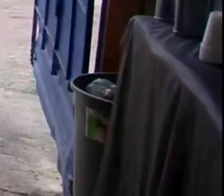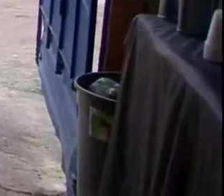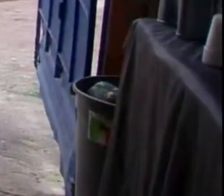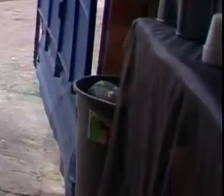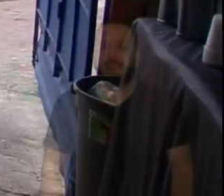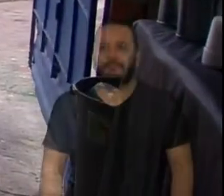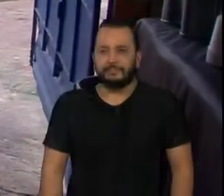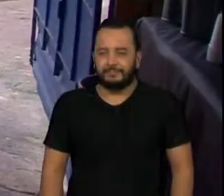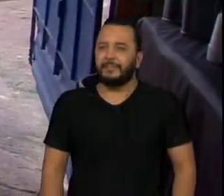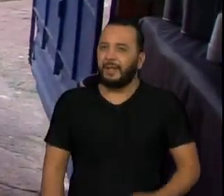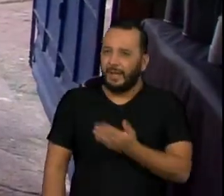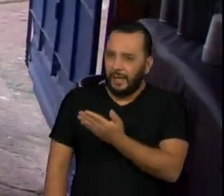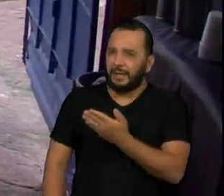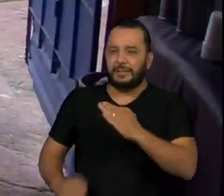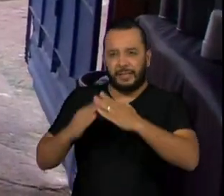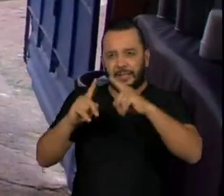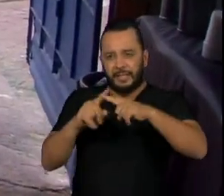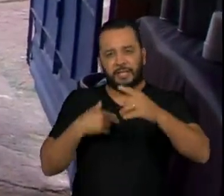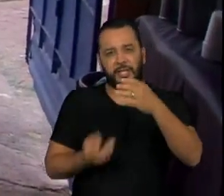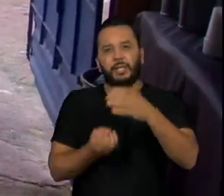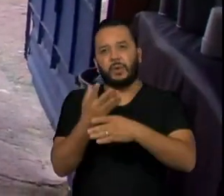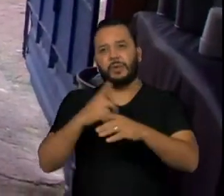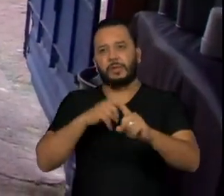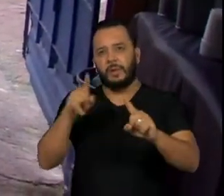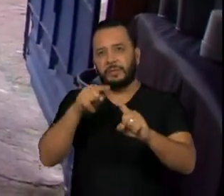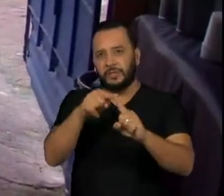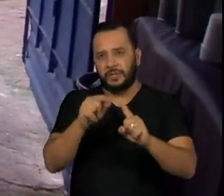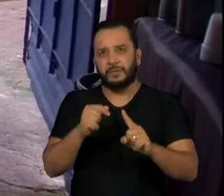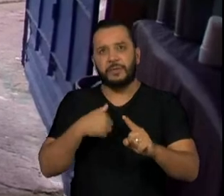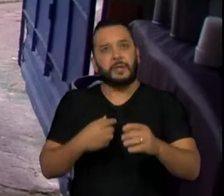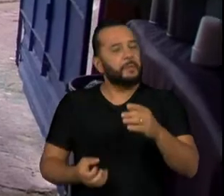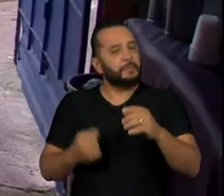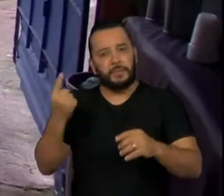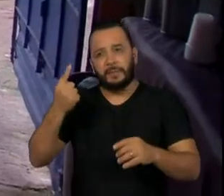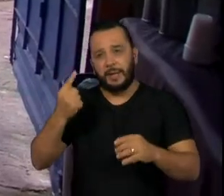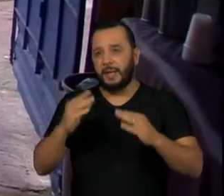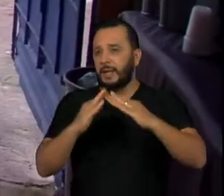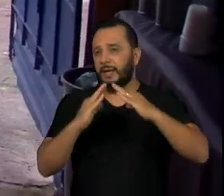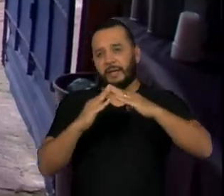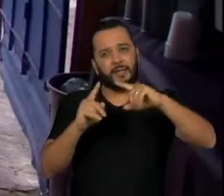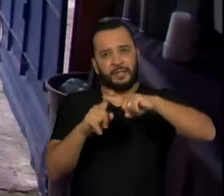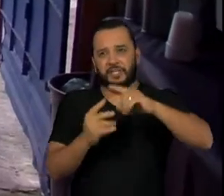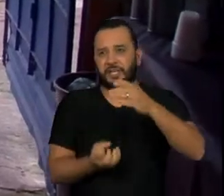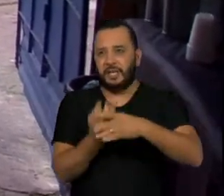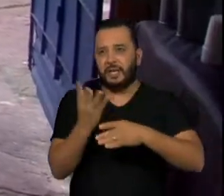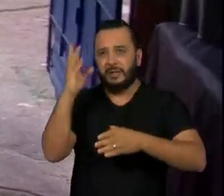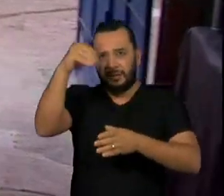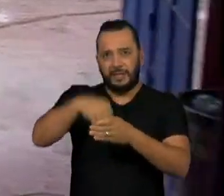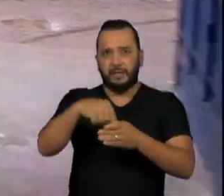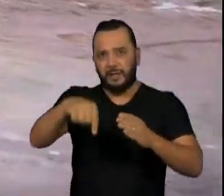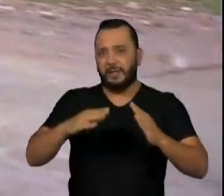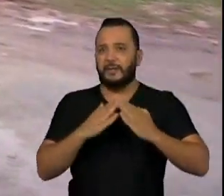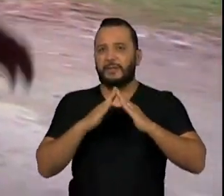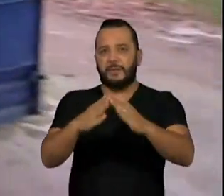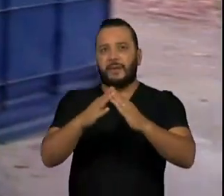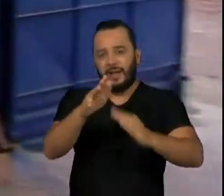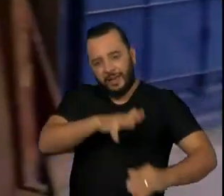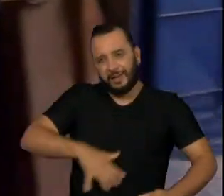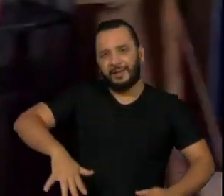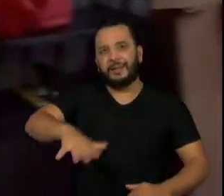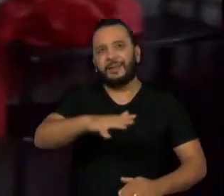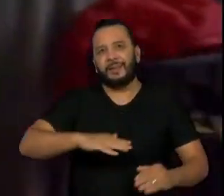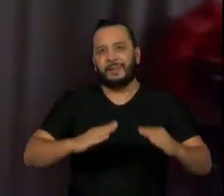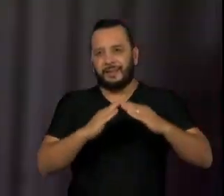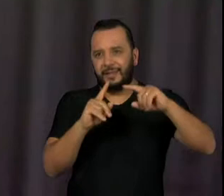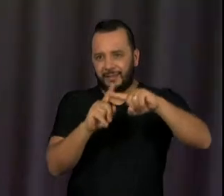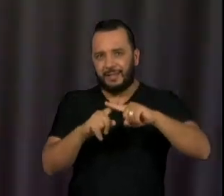Essa igreja é conectada por um propósito. Primeira igreja fundada aqui dentro da favela, aqui, ó. Que essa igreja aqui, que